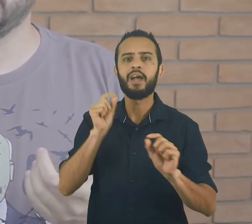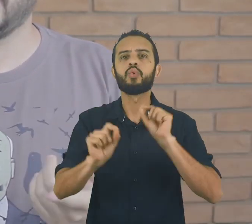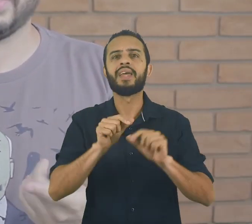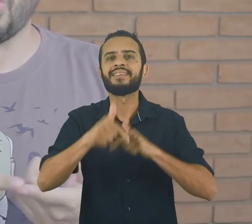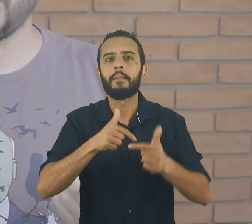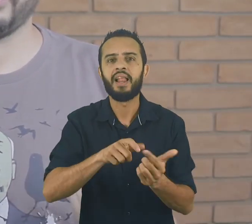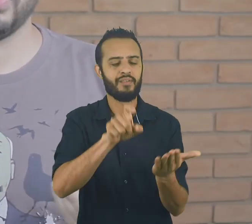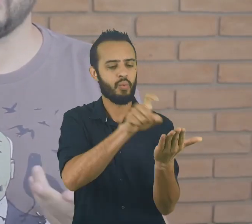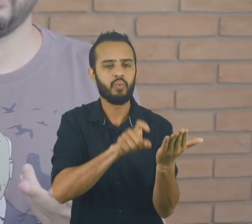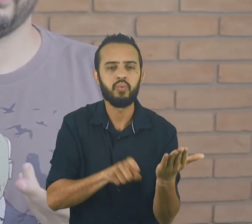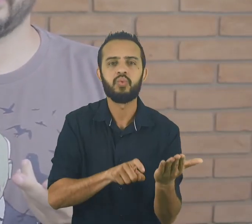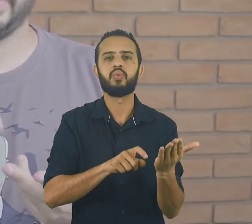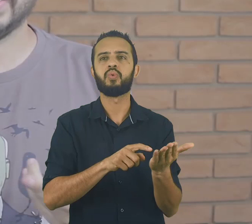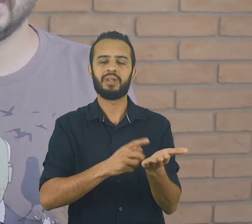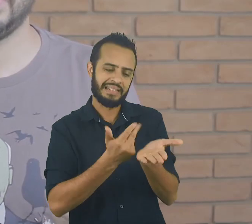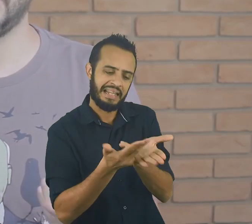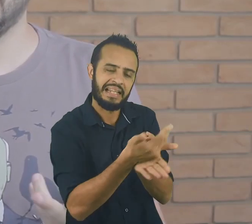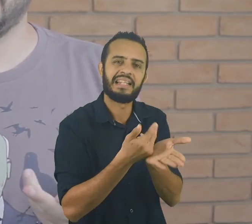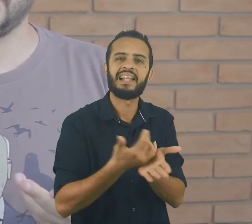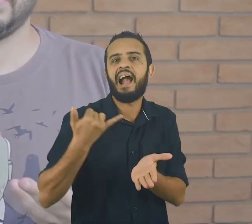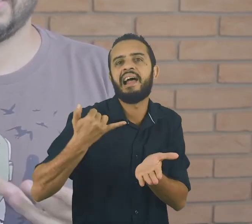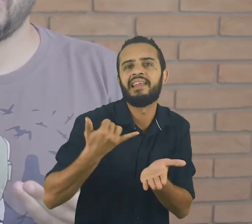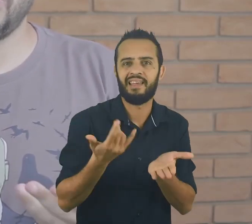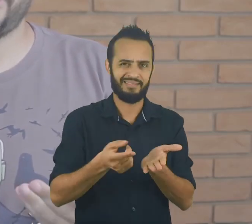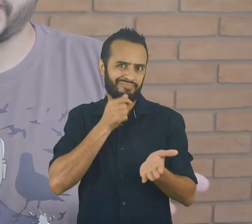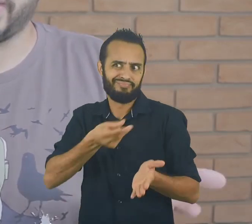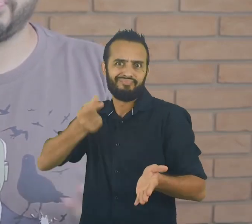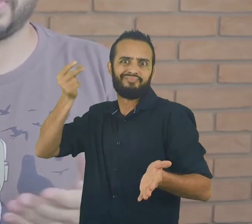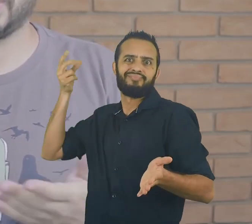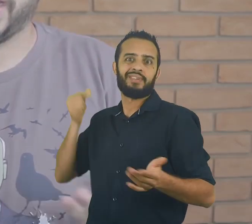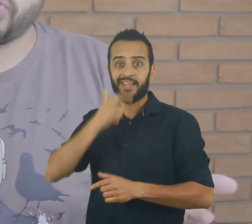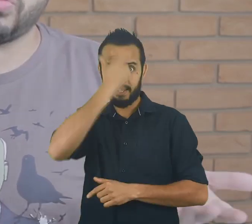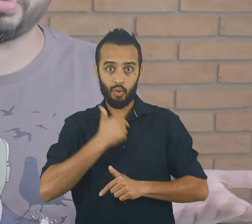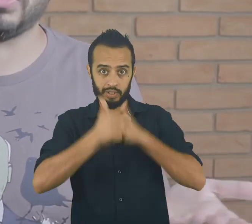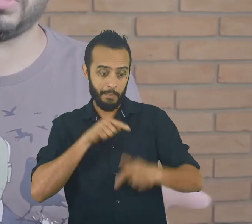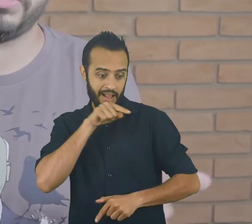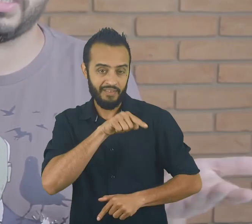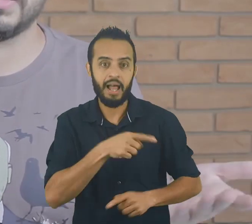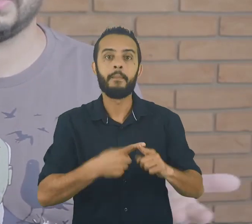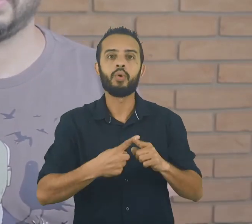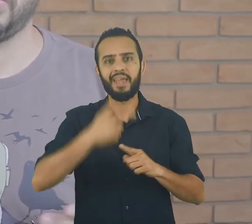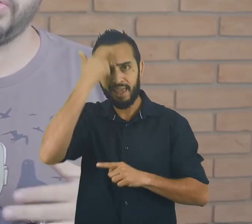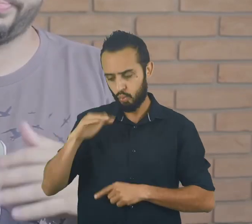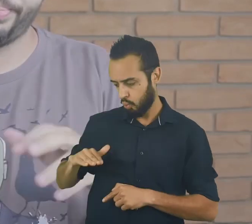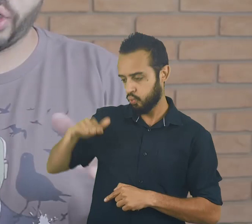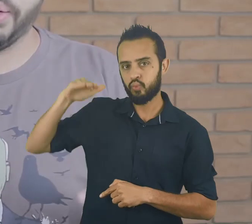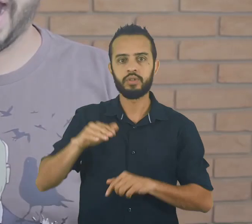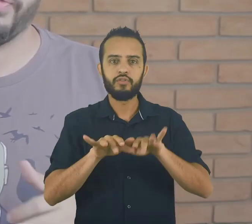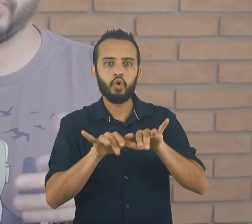com aerógrafo, com nanquim. E eu tava ali porque eu trabalhava com computador desde criancinha. Então